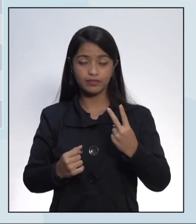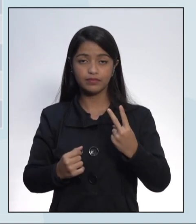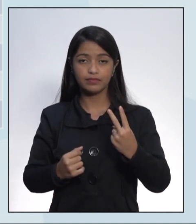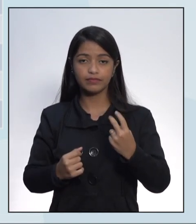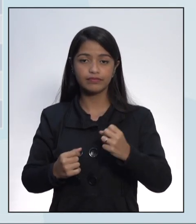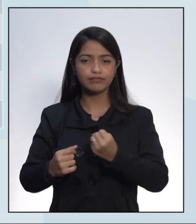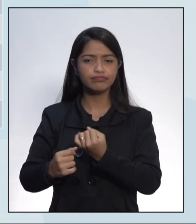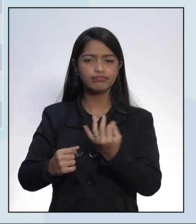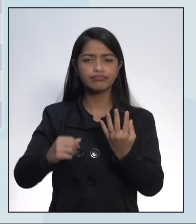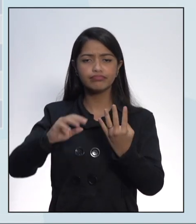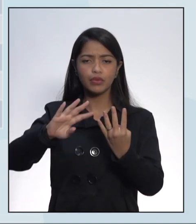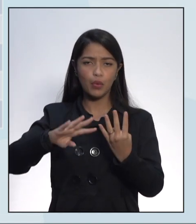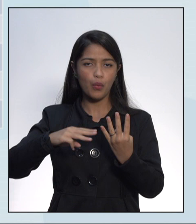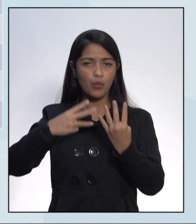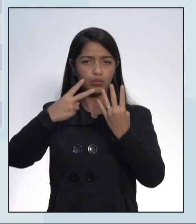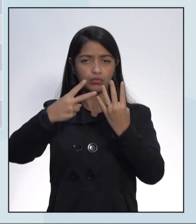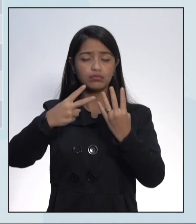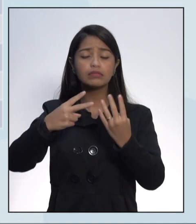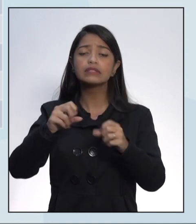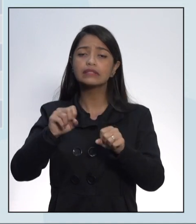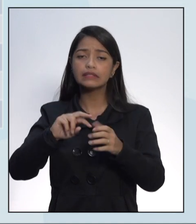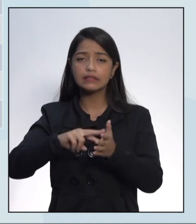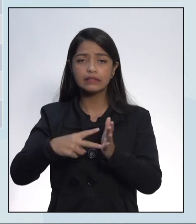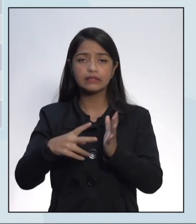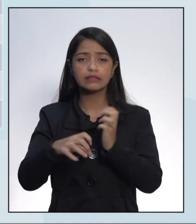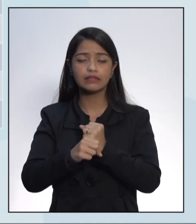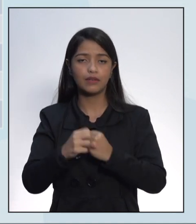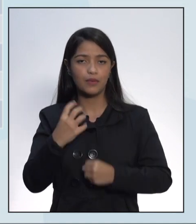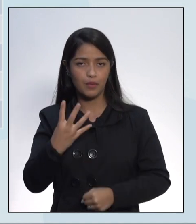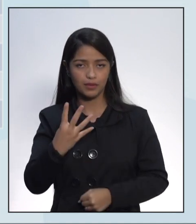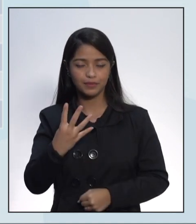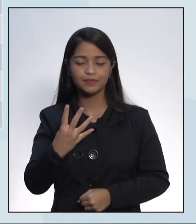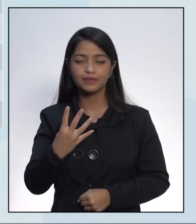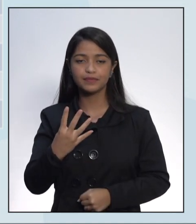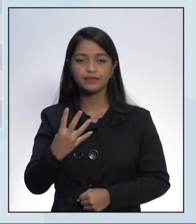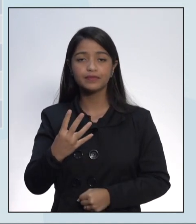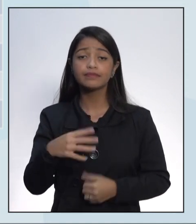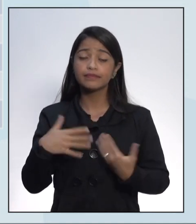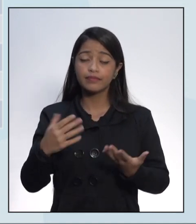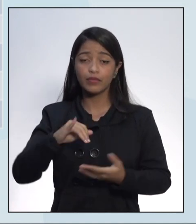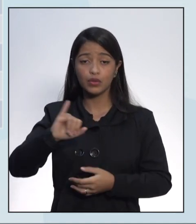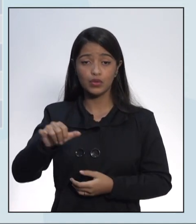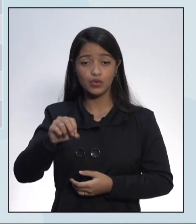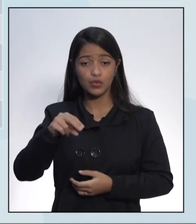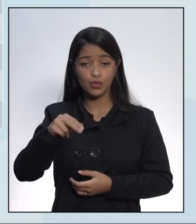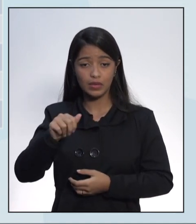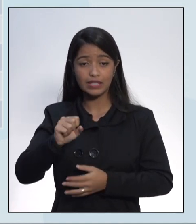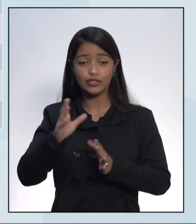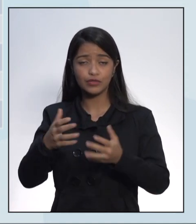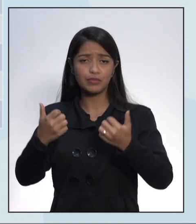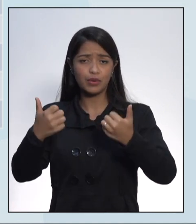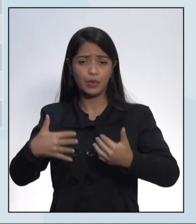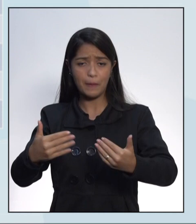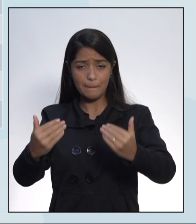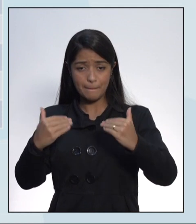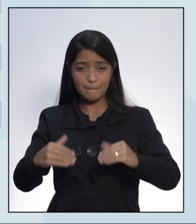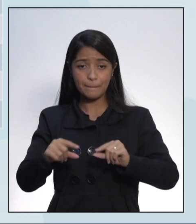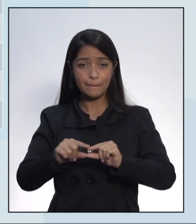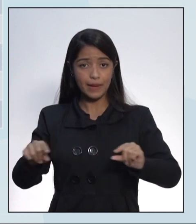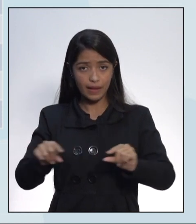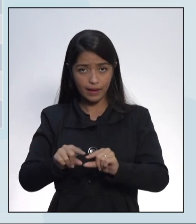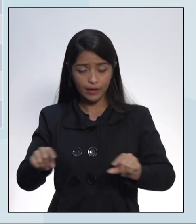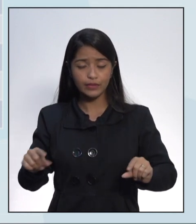é 4, porque é 2 ao quadrado. Depois 9. Muito bom, né? E como o Jonas mencionou, lá embaixo tem uma nota de rodapé que a gente não pode